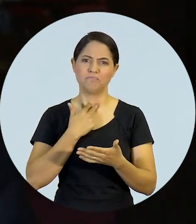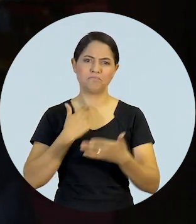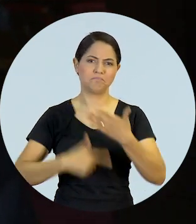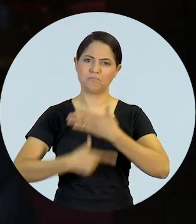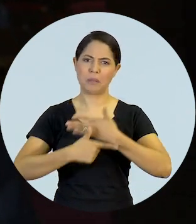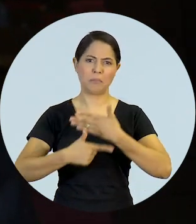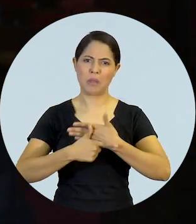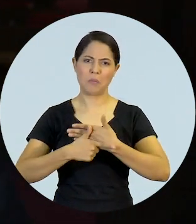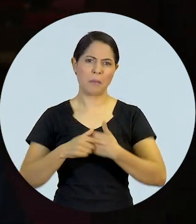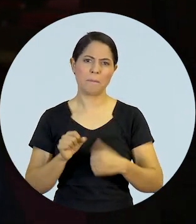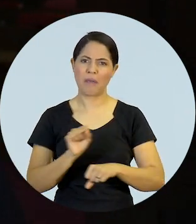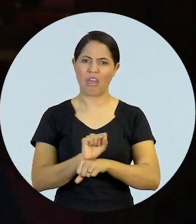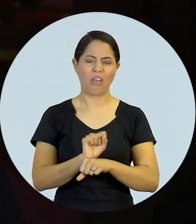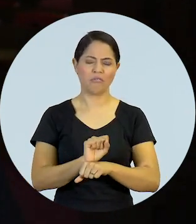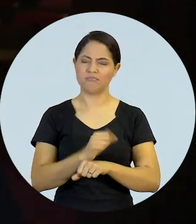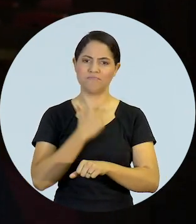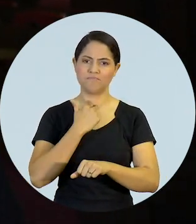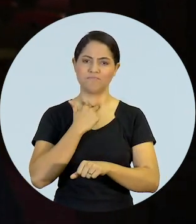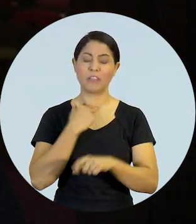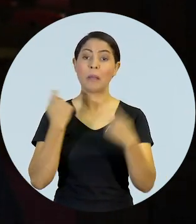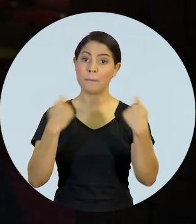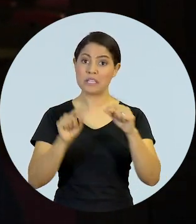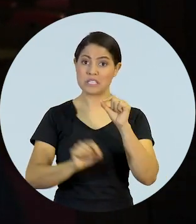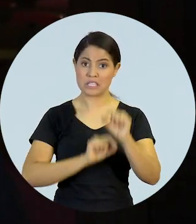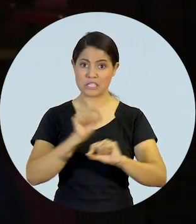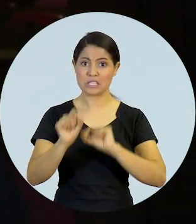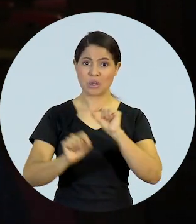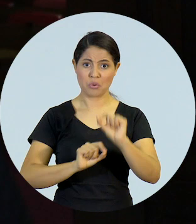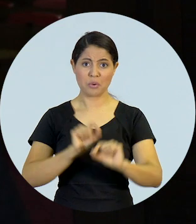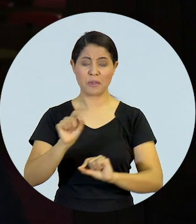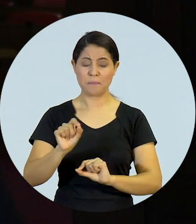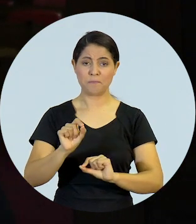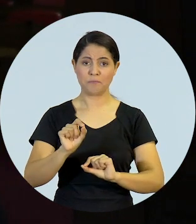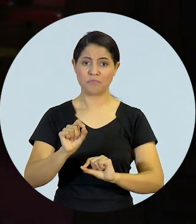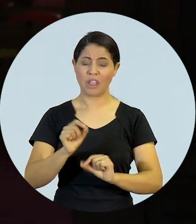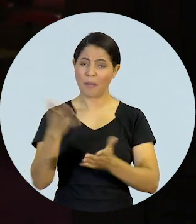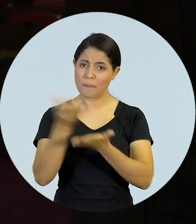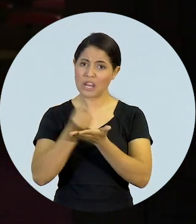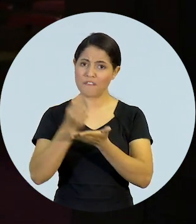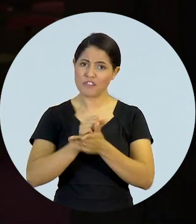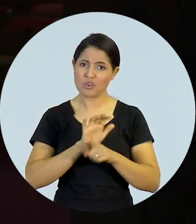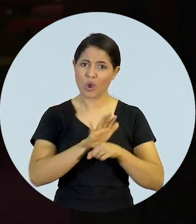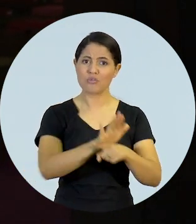dentro do debate do seu papel de assistência à saúde, mas também de dar